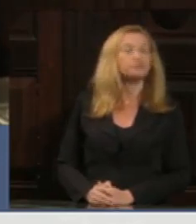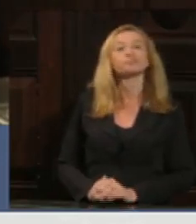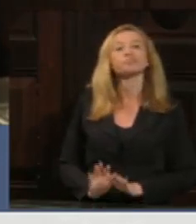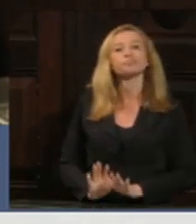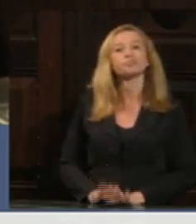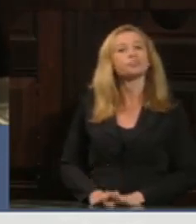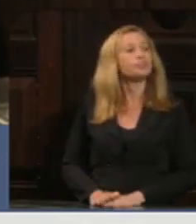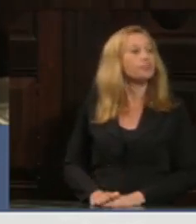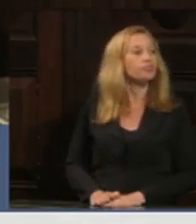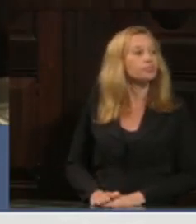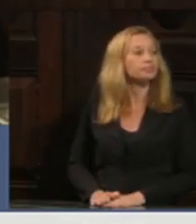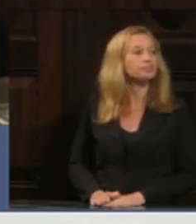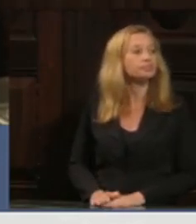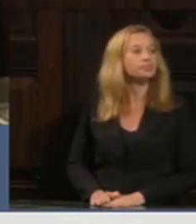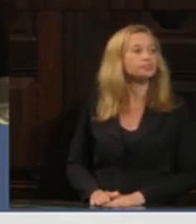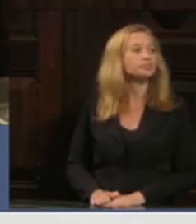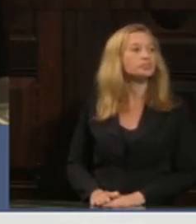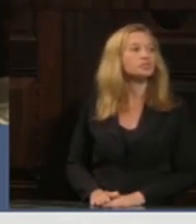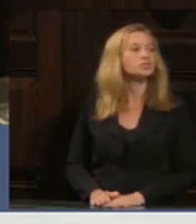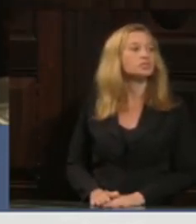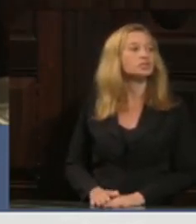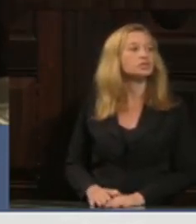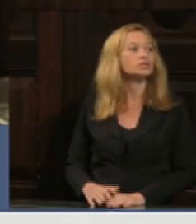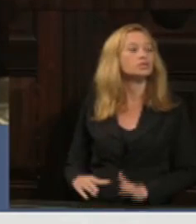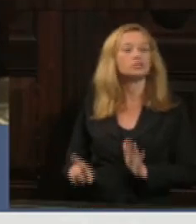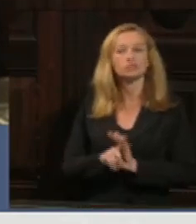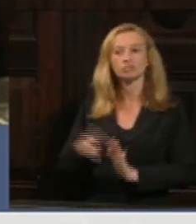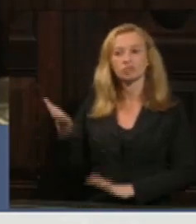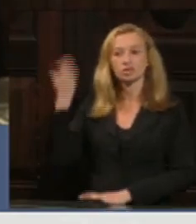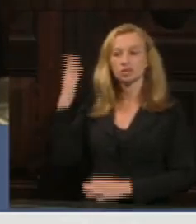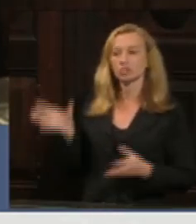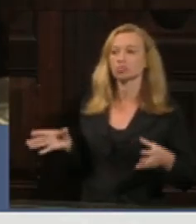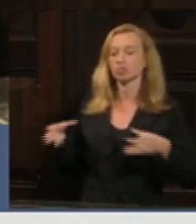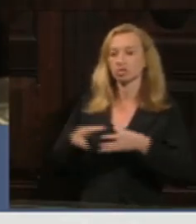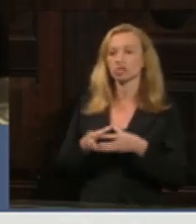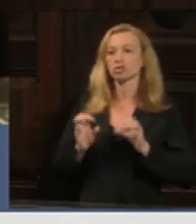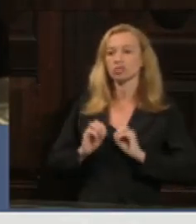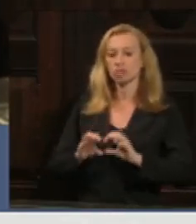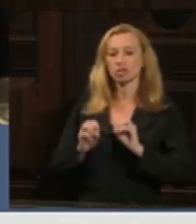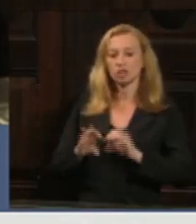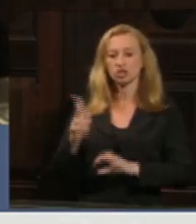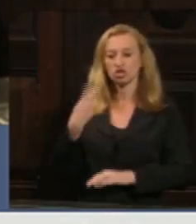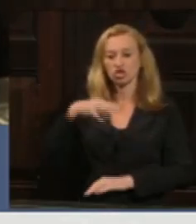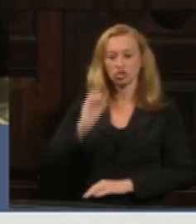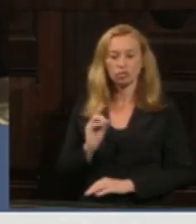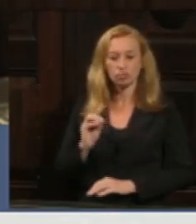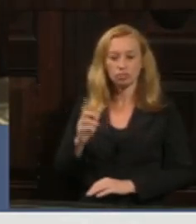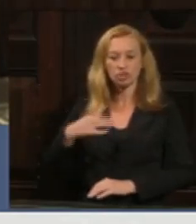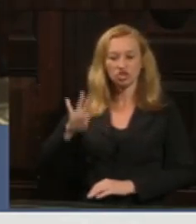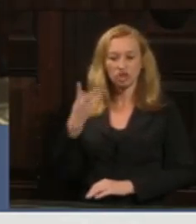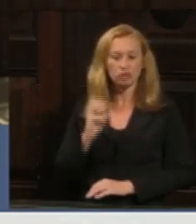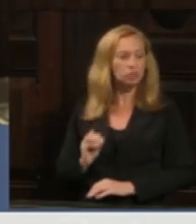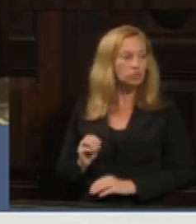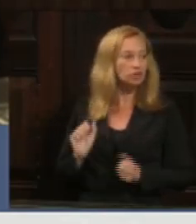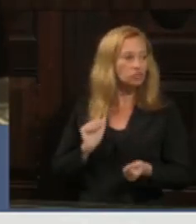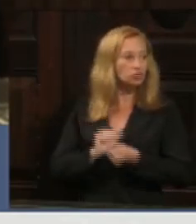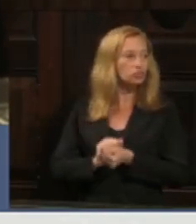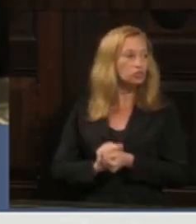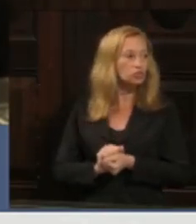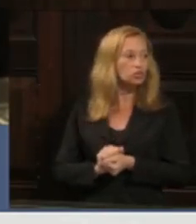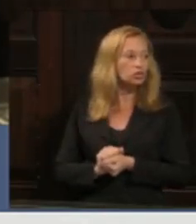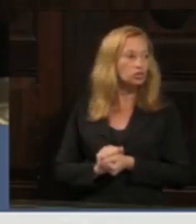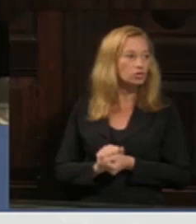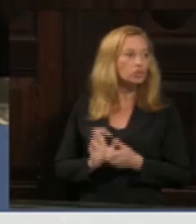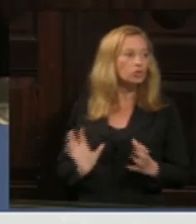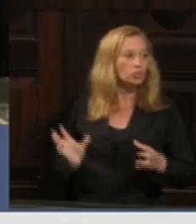seguinte: na legislatura passada, a Comissão de Educação, o Chico Machado esteve conosco durante parte da legislatura, a Comissão de Educação